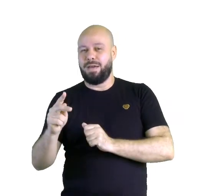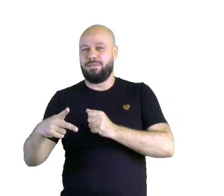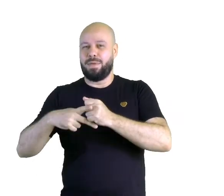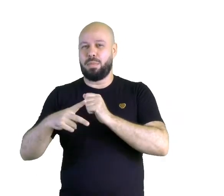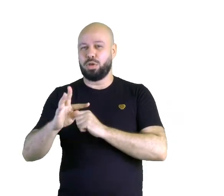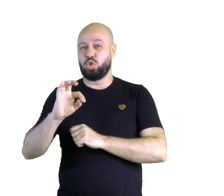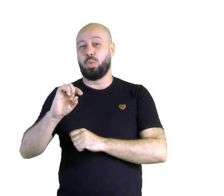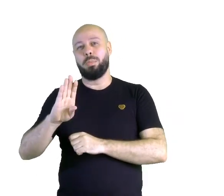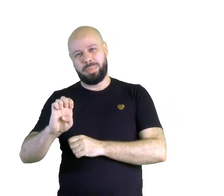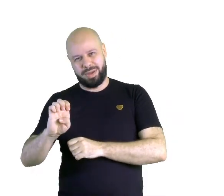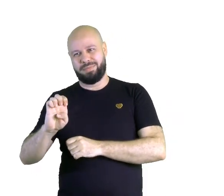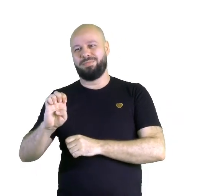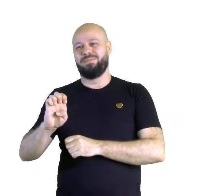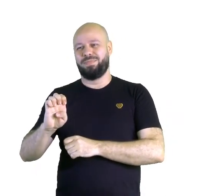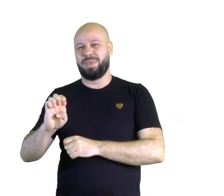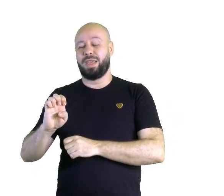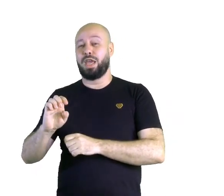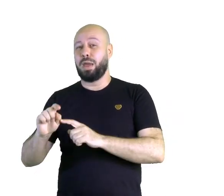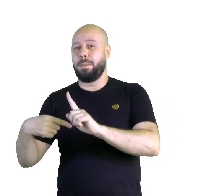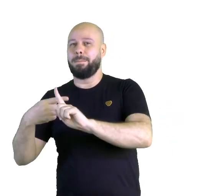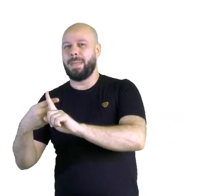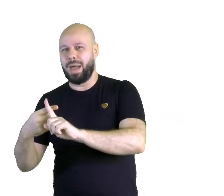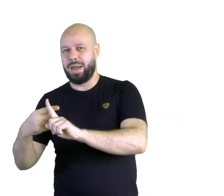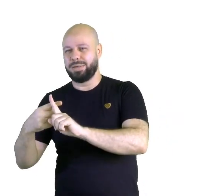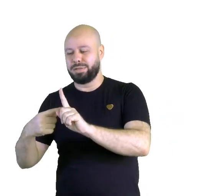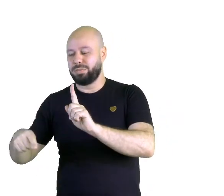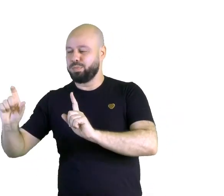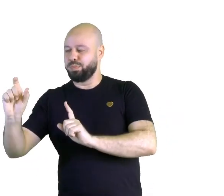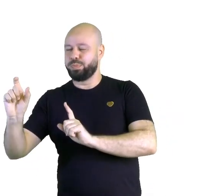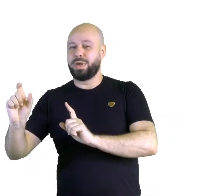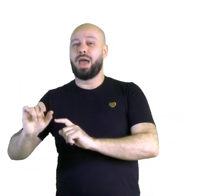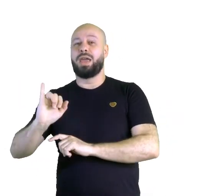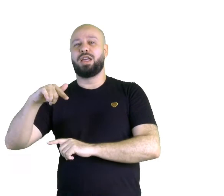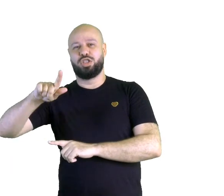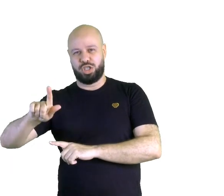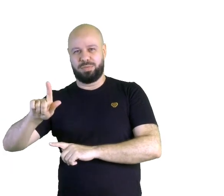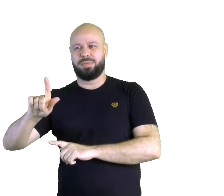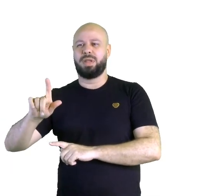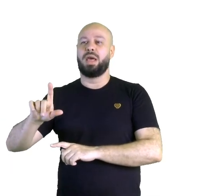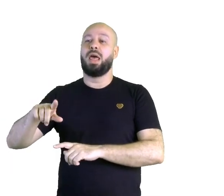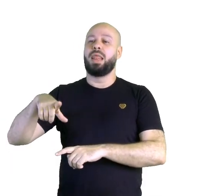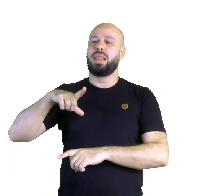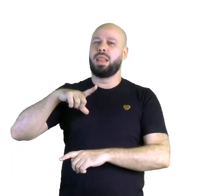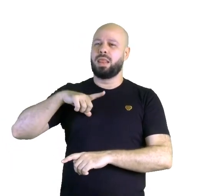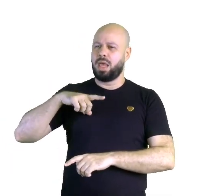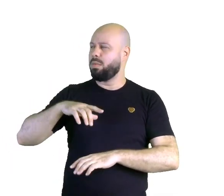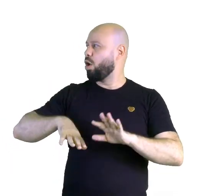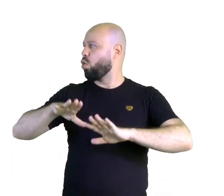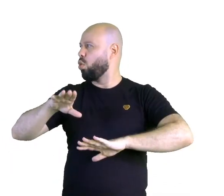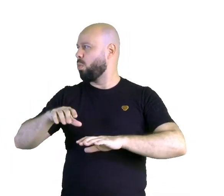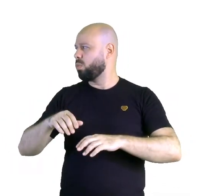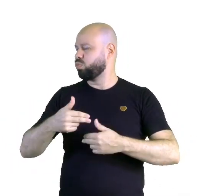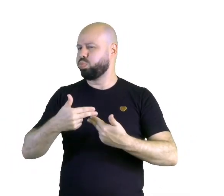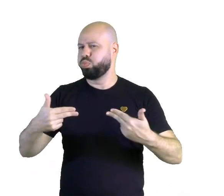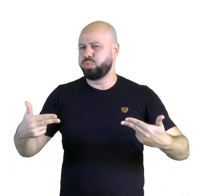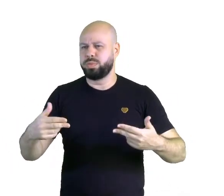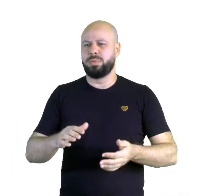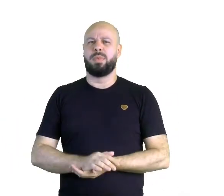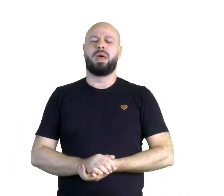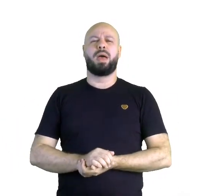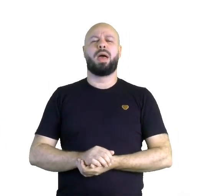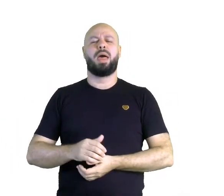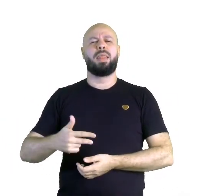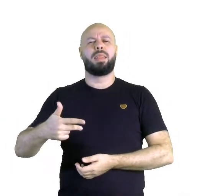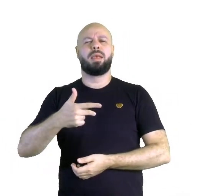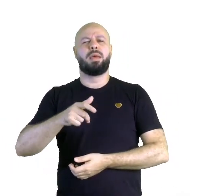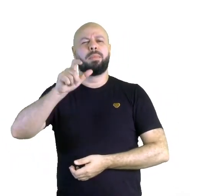terceira pessoa eu falei para vocês que há uma modificação, né? Então, o verbo to do, auxiliar do, na terceira pessoa